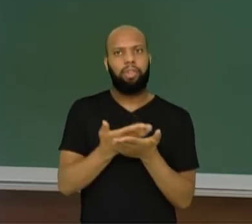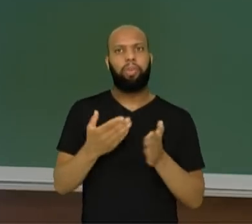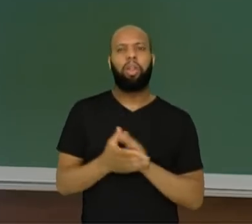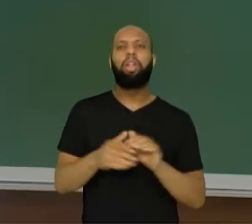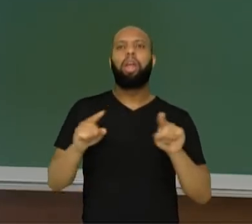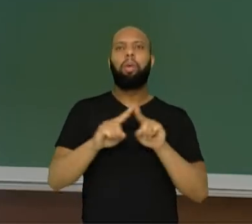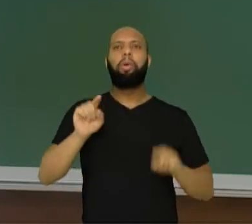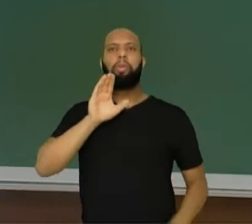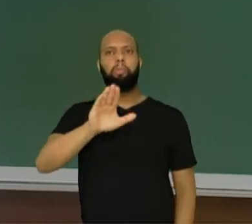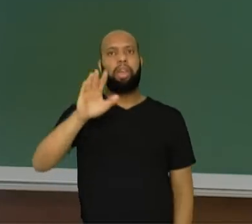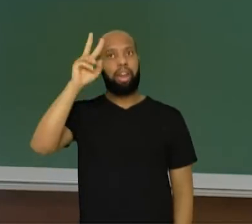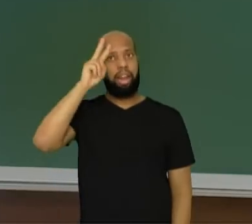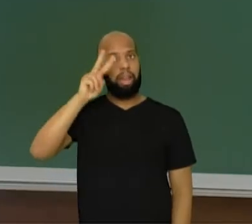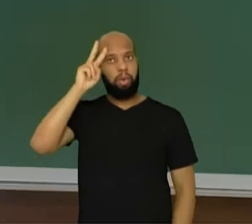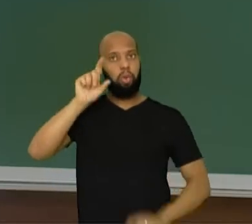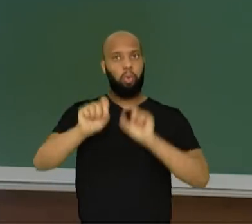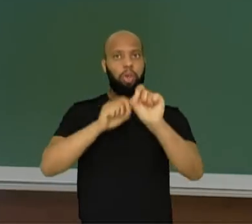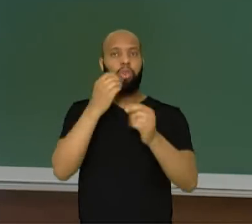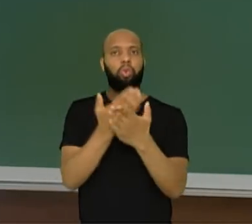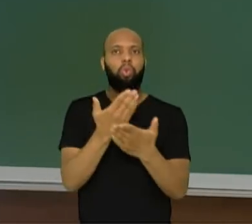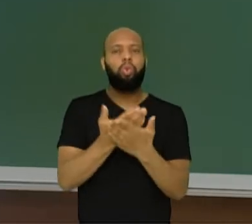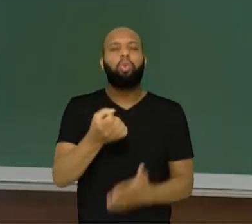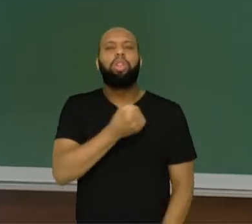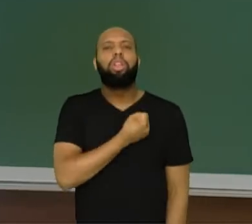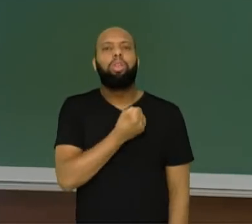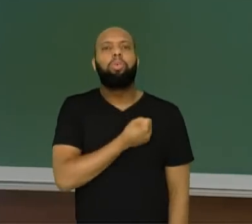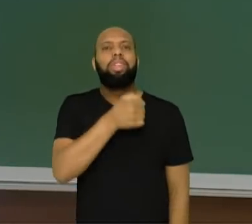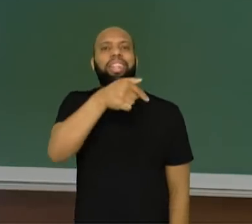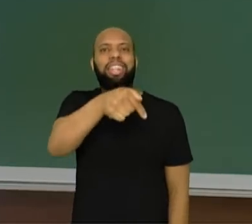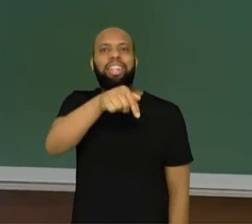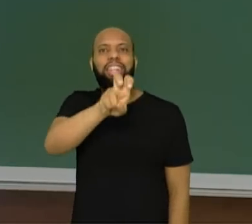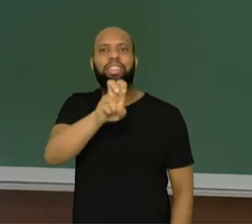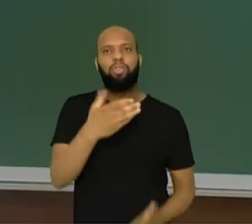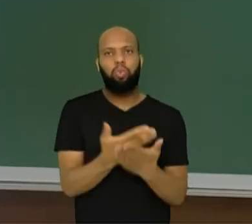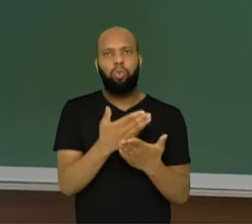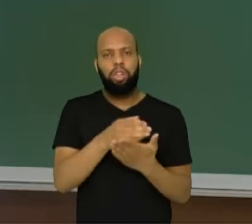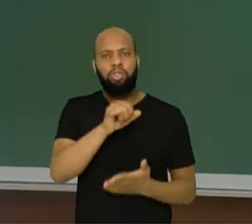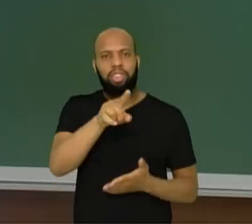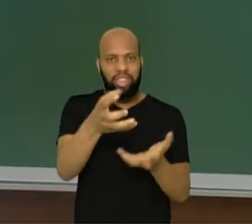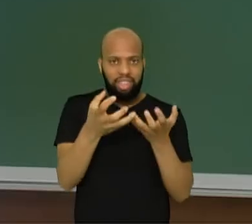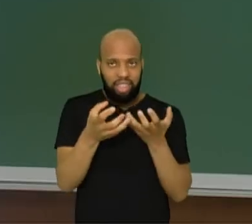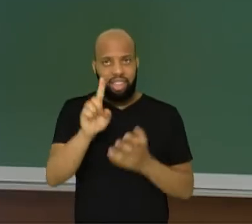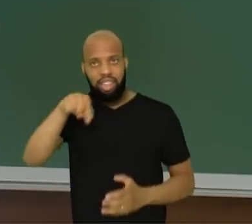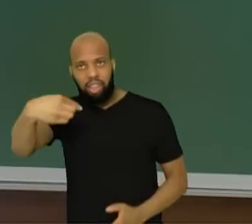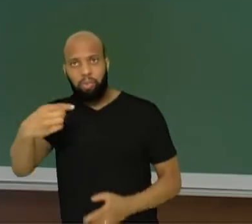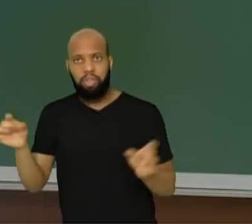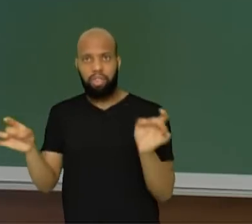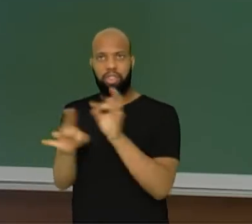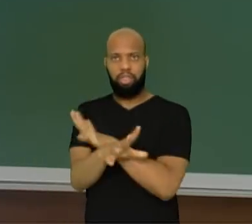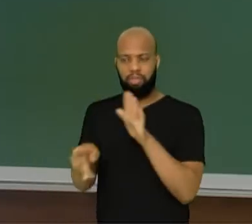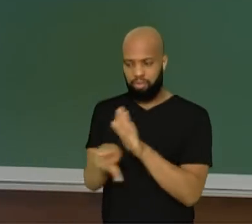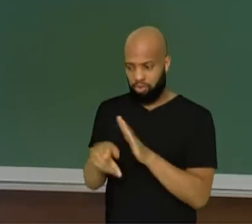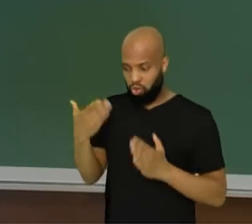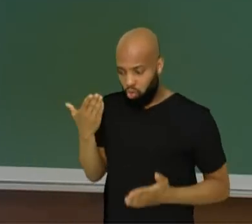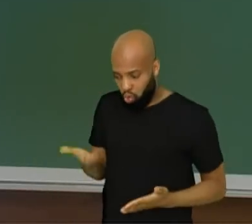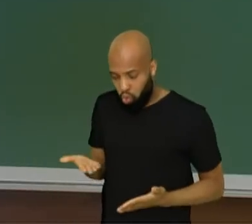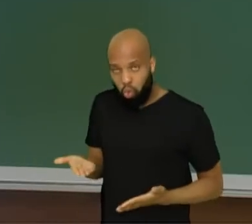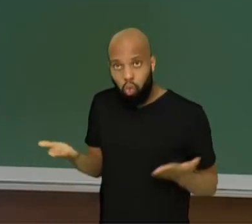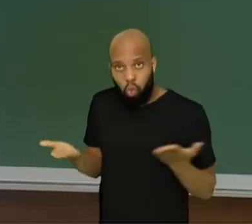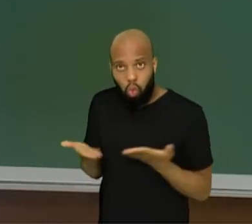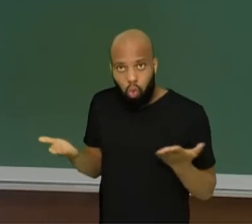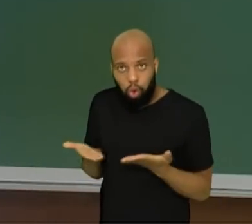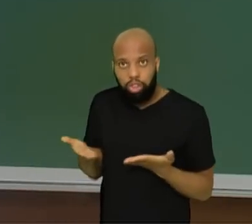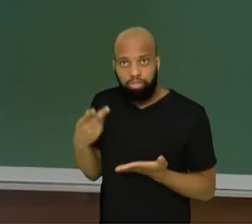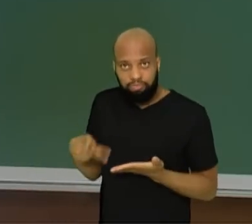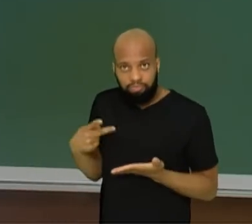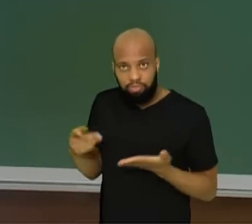relembrar. Então, o que a gente viu na aula número 75? E se você quiser, depois, quando você reassistir essa aula, você pode